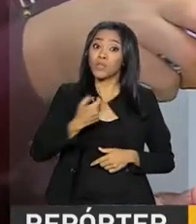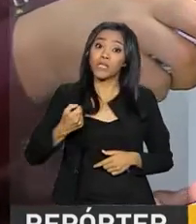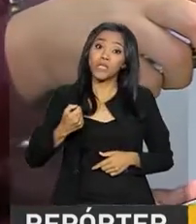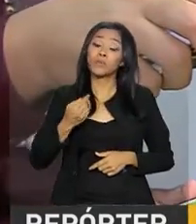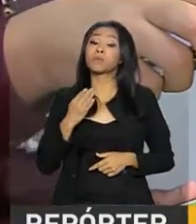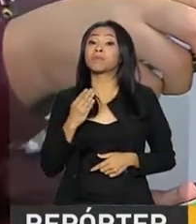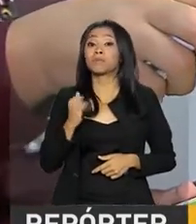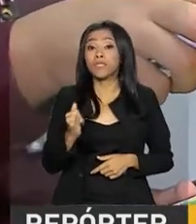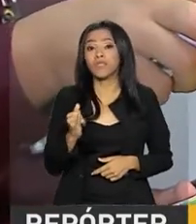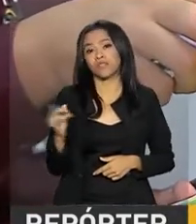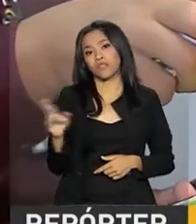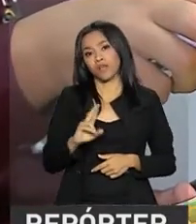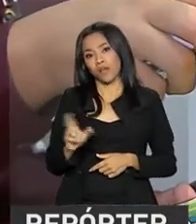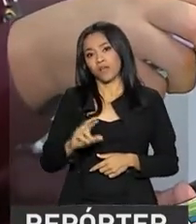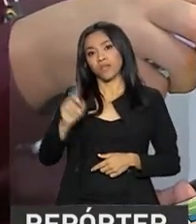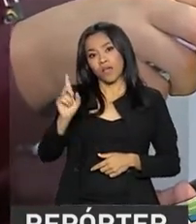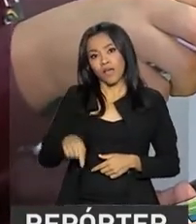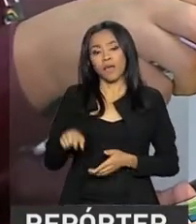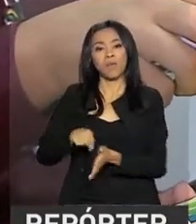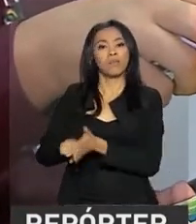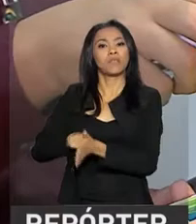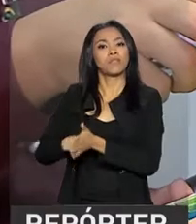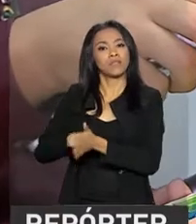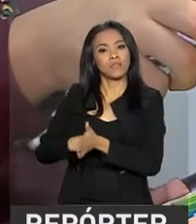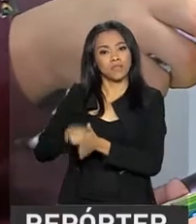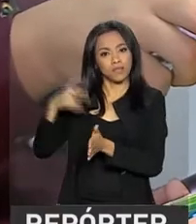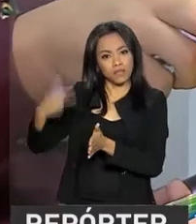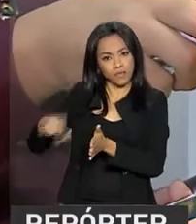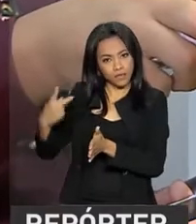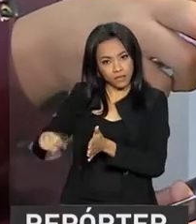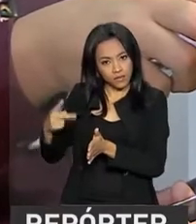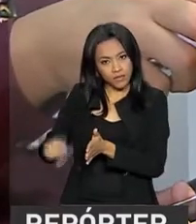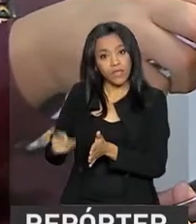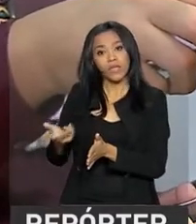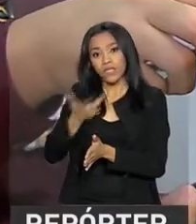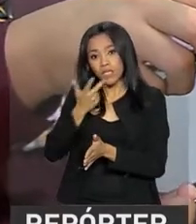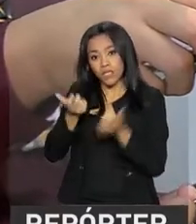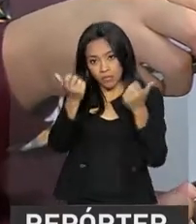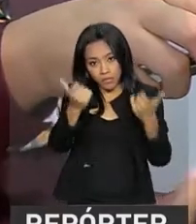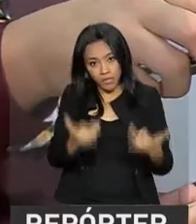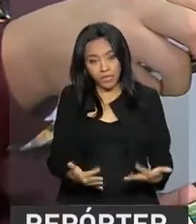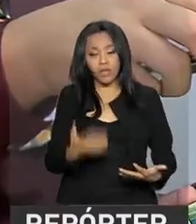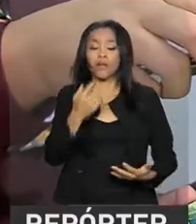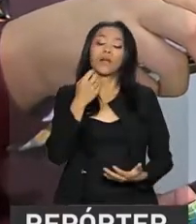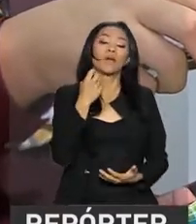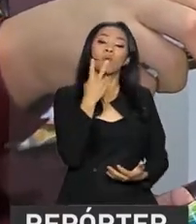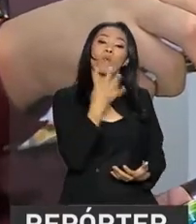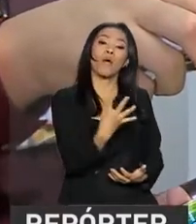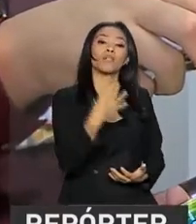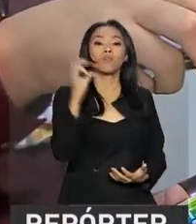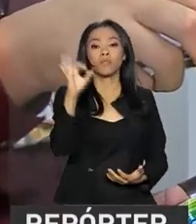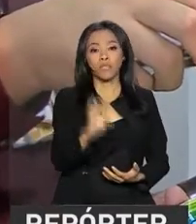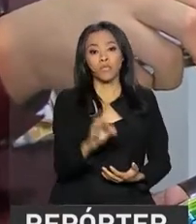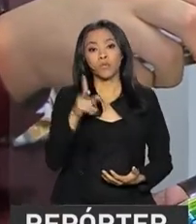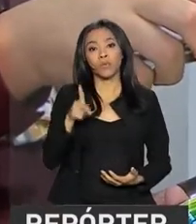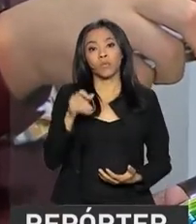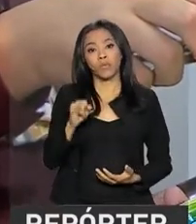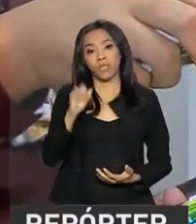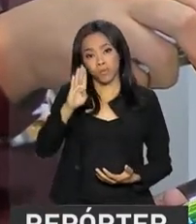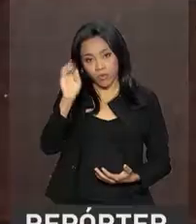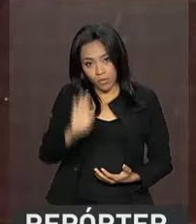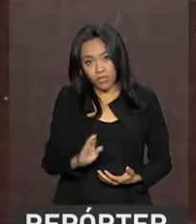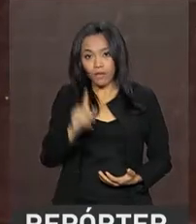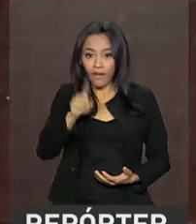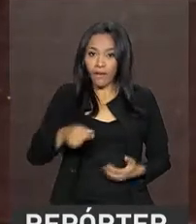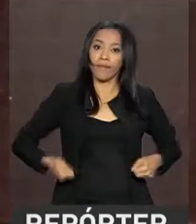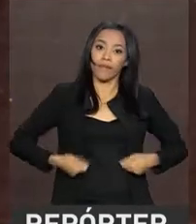reais. Essa é uma estimativa da Organização Internacional do Trabalho, que estabelece que cerca de 4% do PIB do país é gasto em função